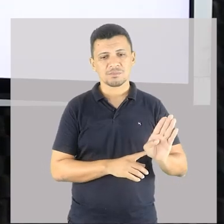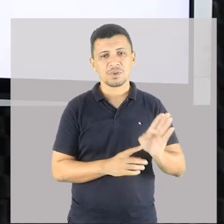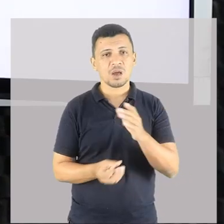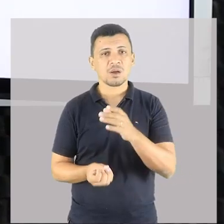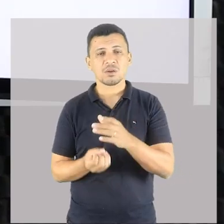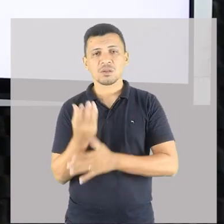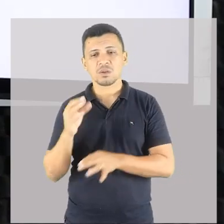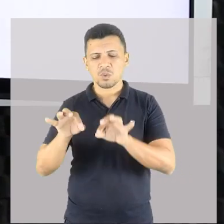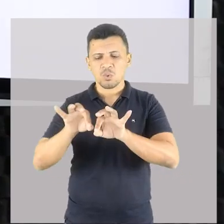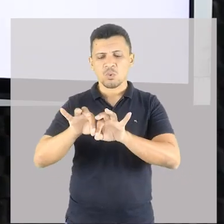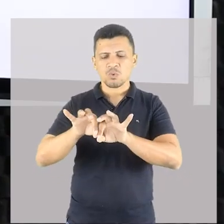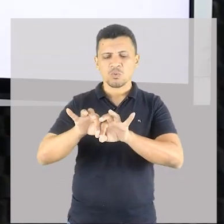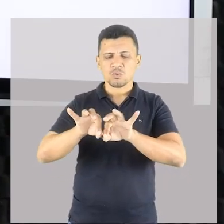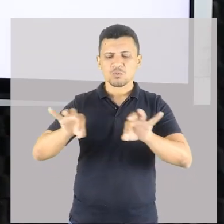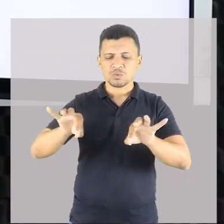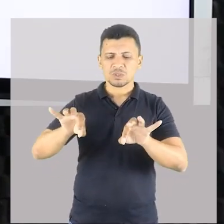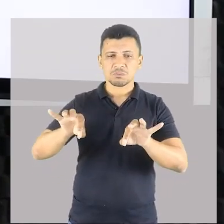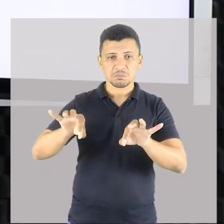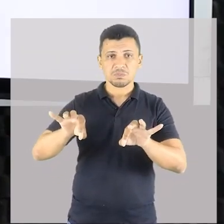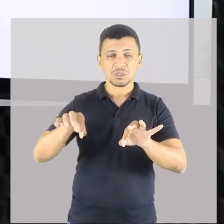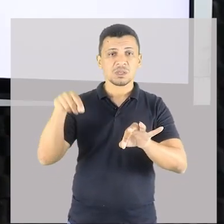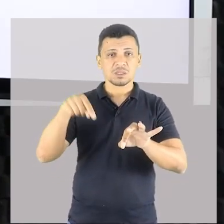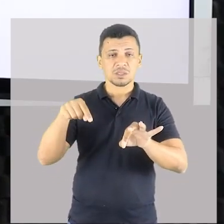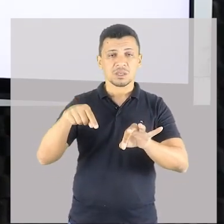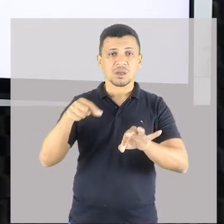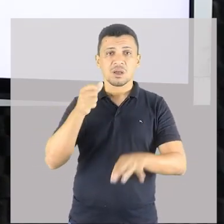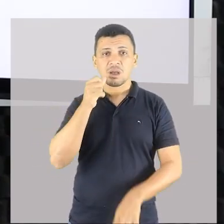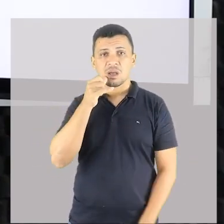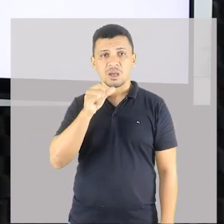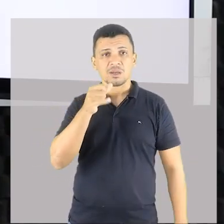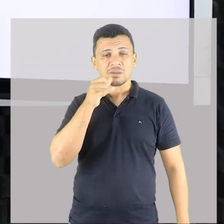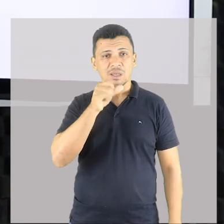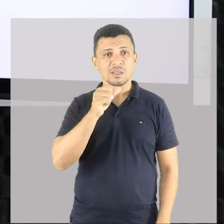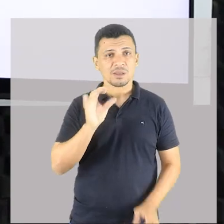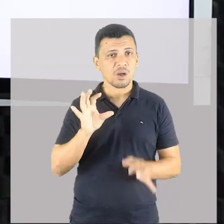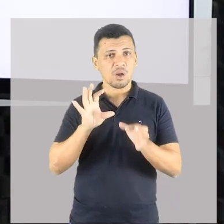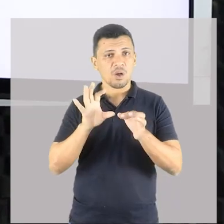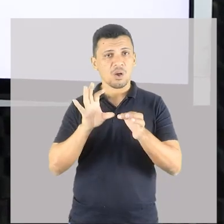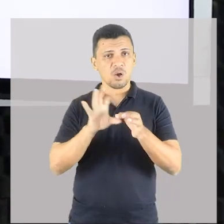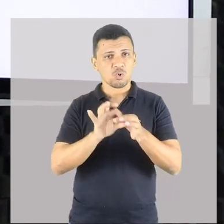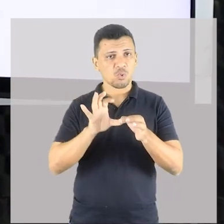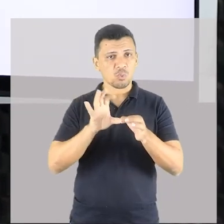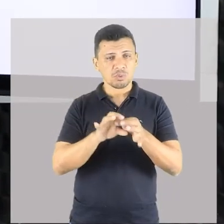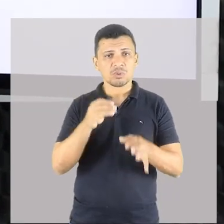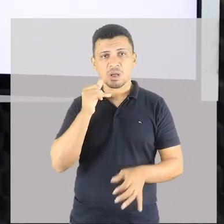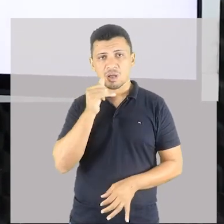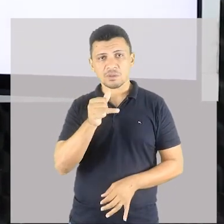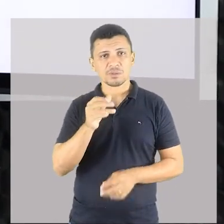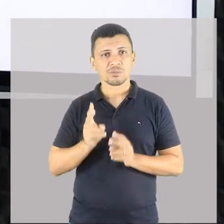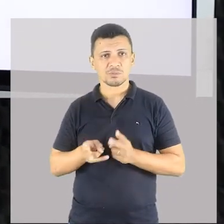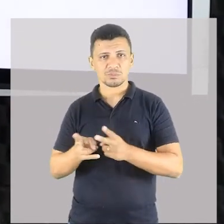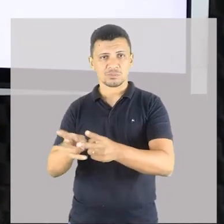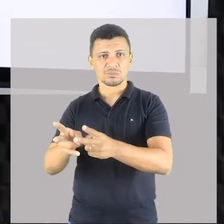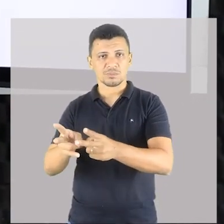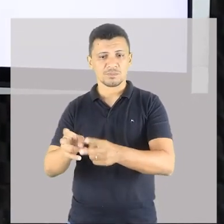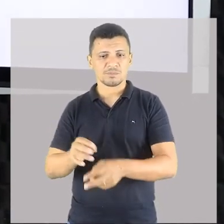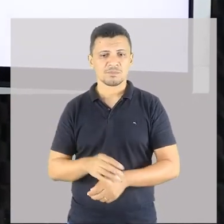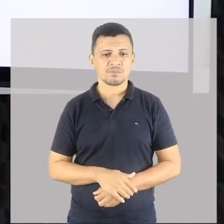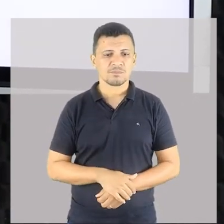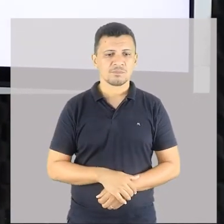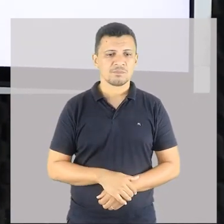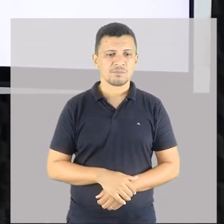Produzido por um fio retilíneo, percorrido por uma corrente elétrica constante. Então vamos para o valor da corrente,